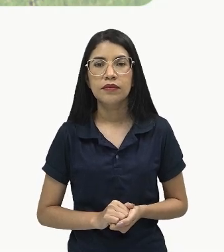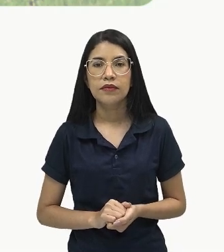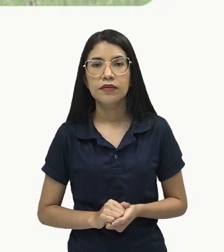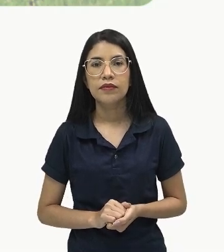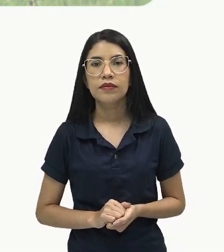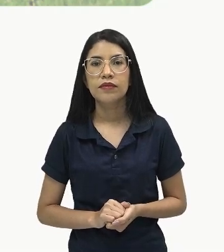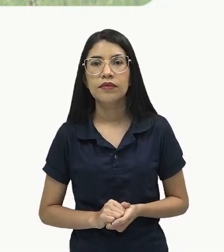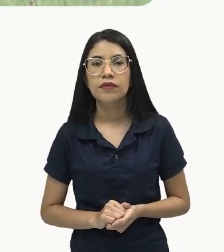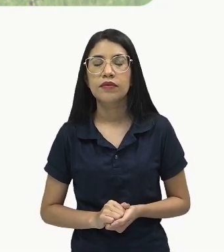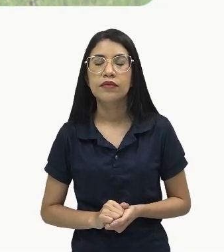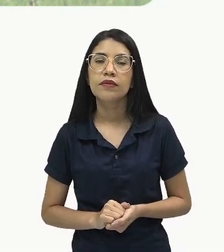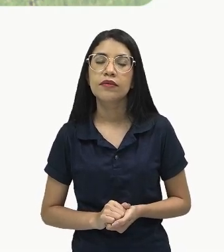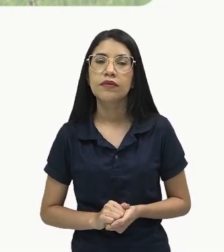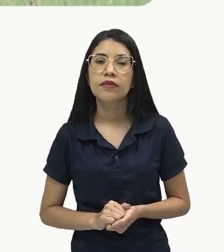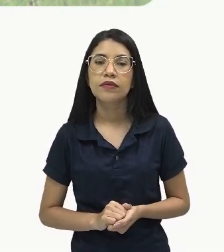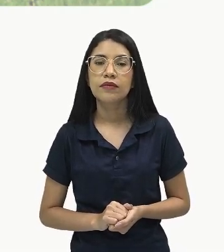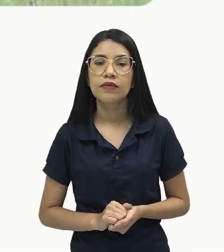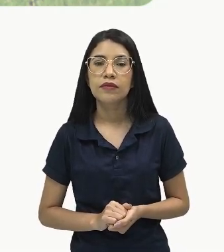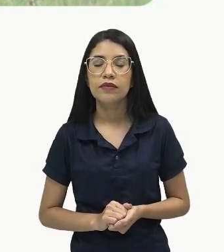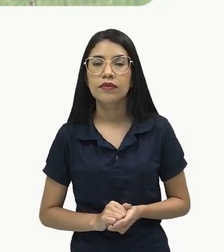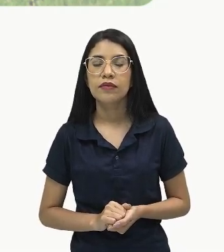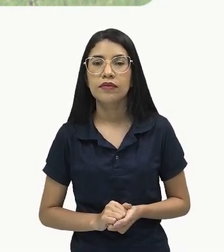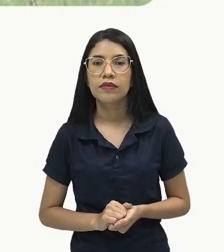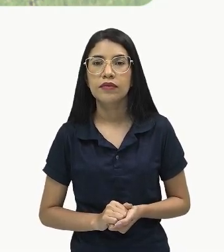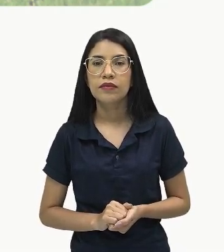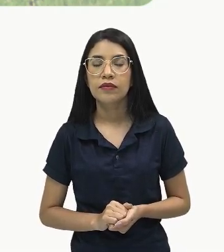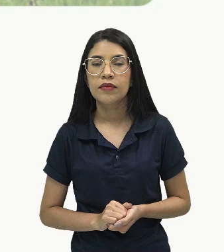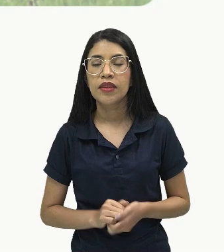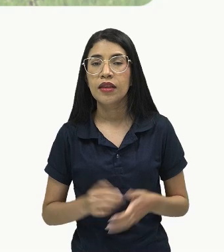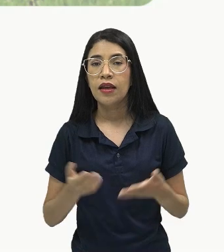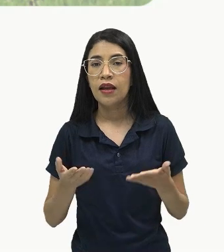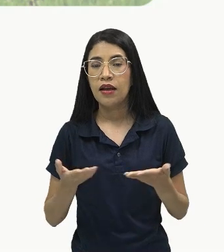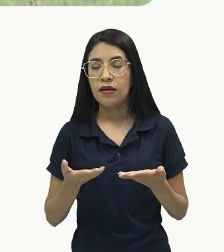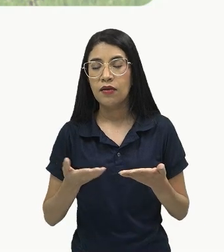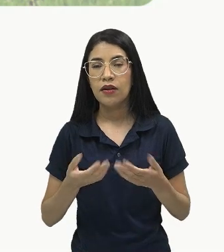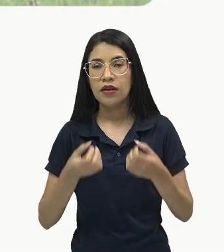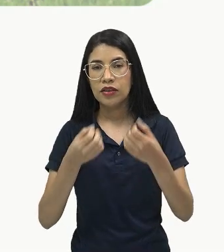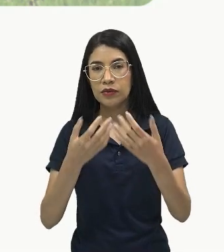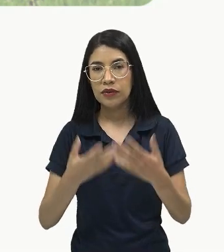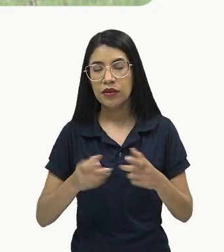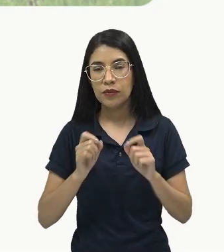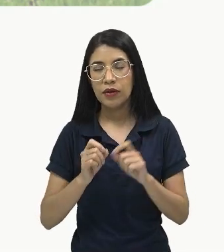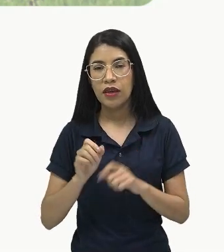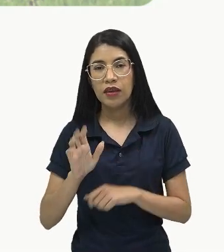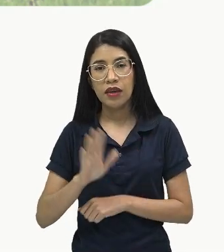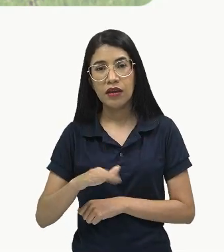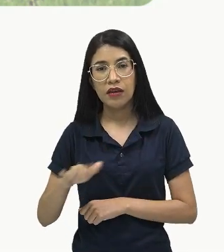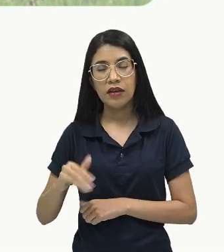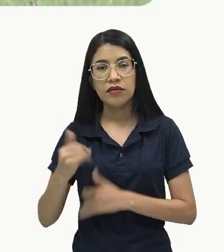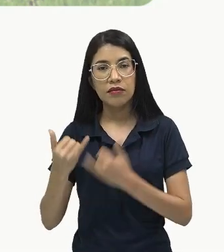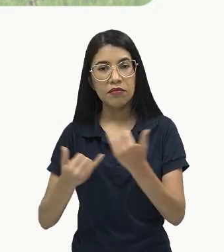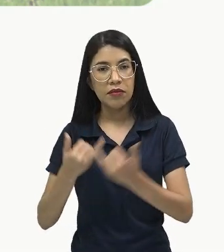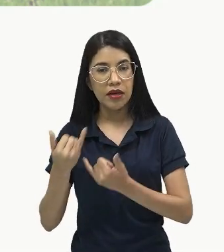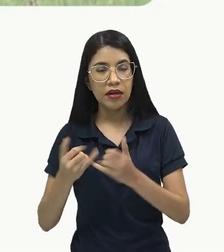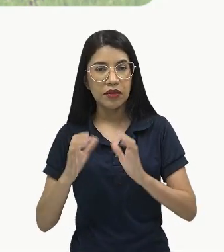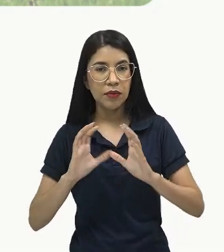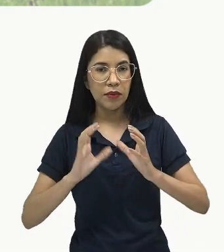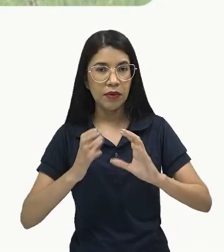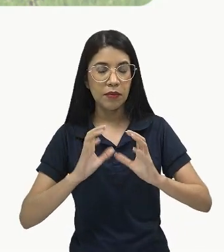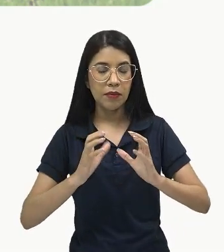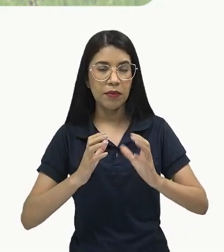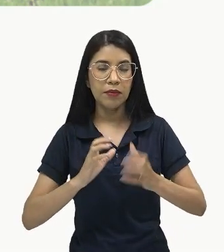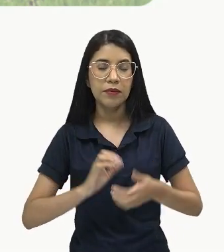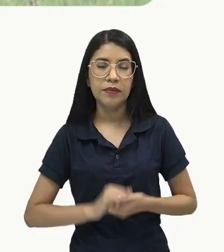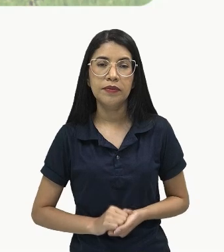tá? Nesse caso, a gente está falando aqui, né, que ele está brincando com a bola. Ok? Já que ele é um baby, não